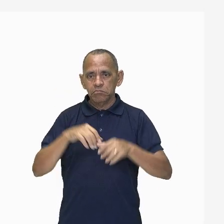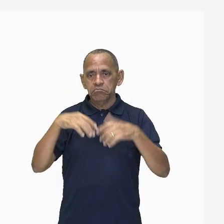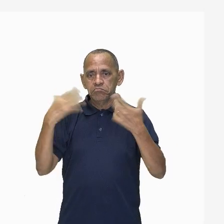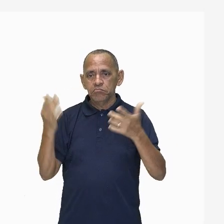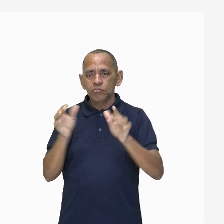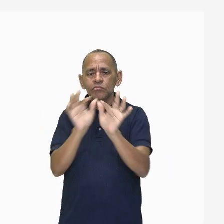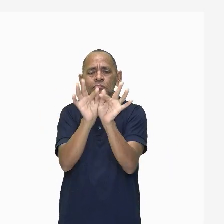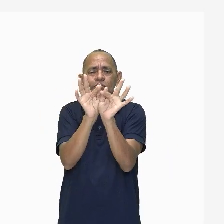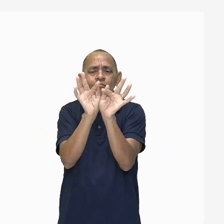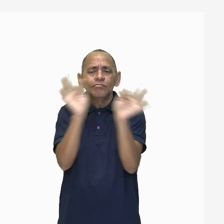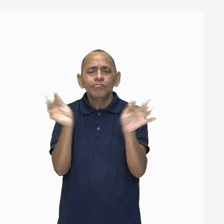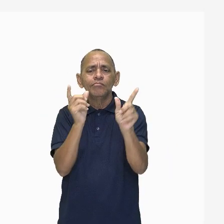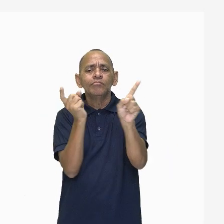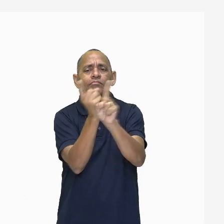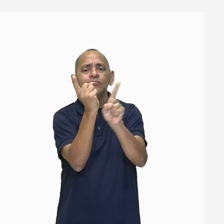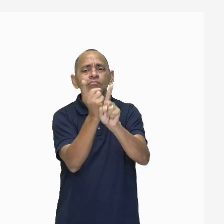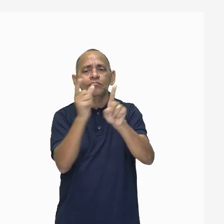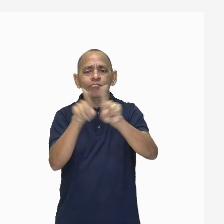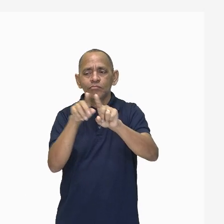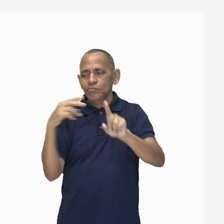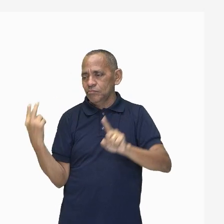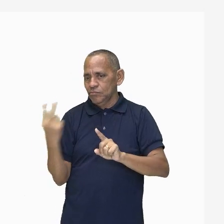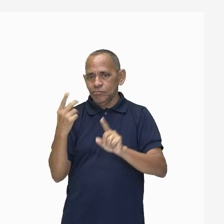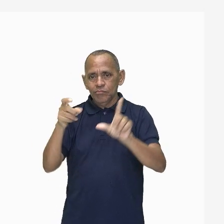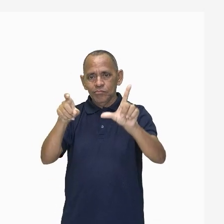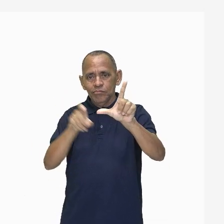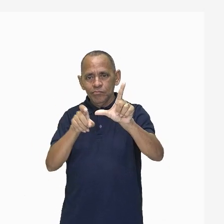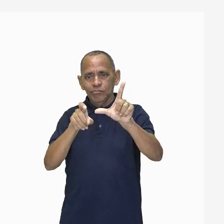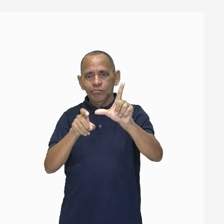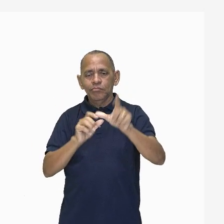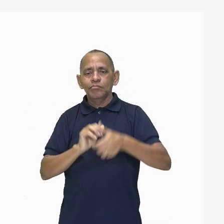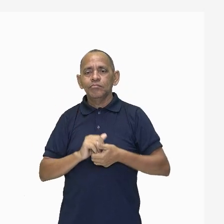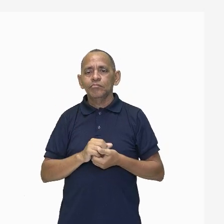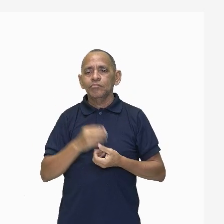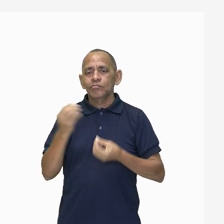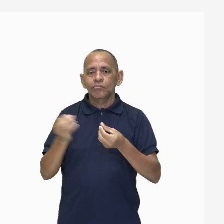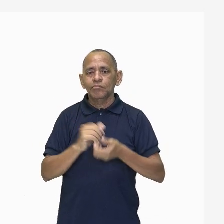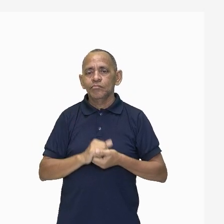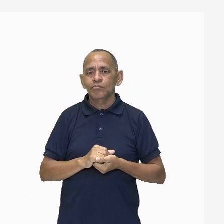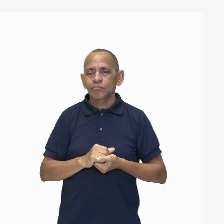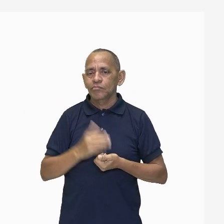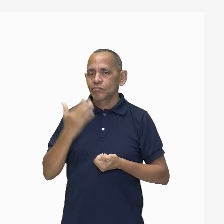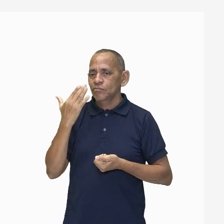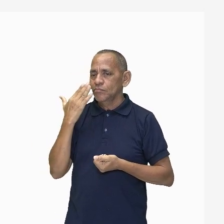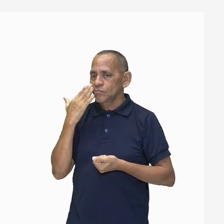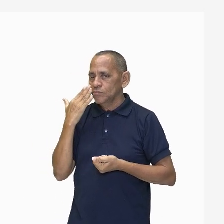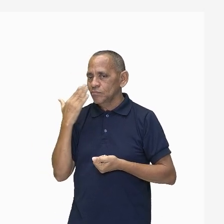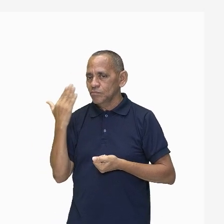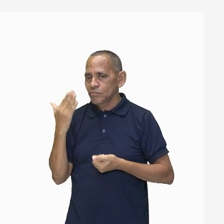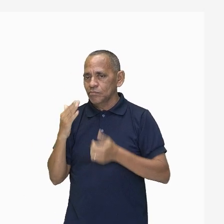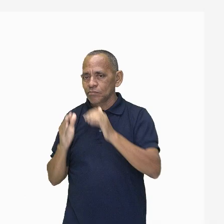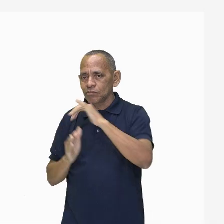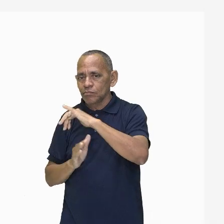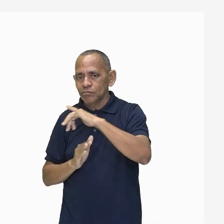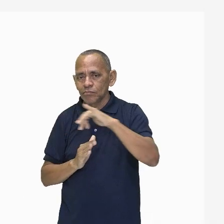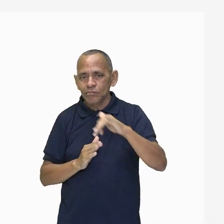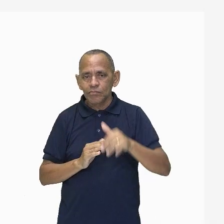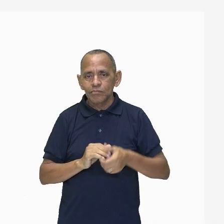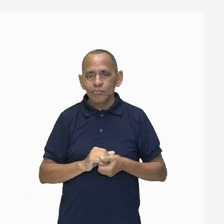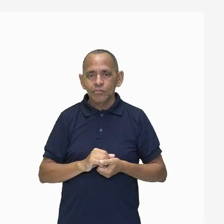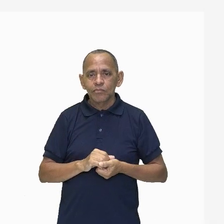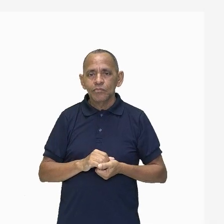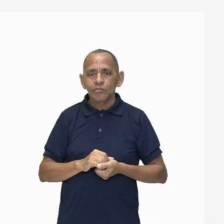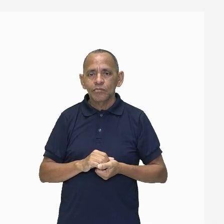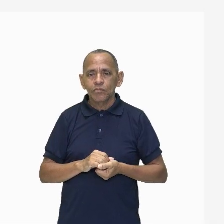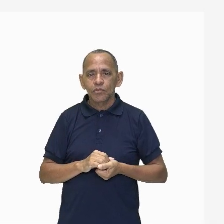para eu encontrar, então, em uma função afim? É o que nós veremos agora, tá certo? Apenas